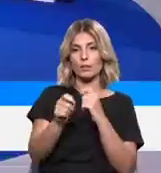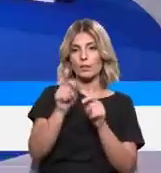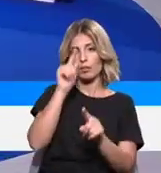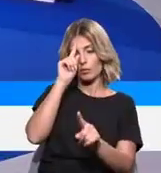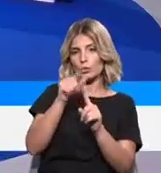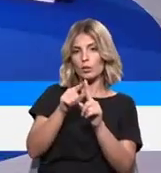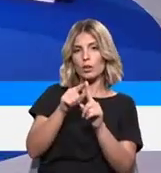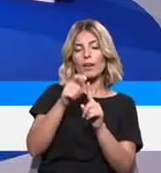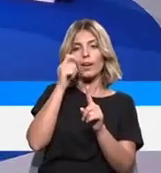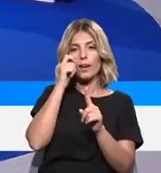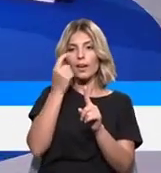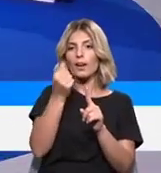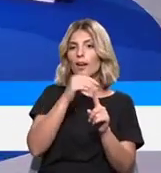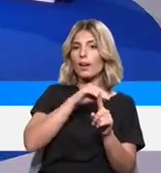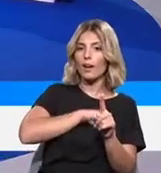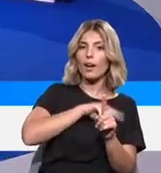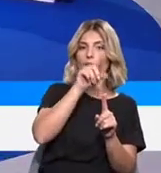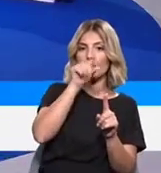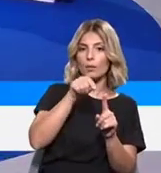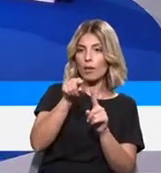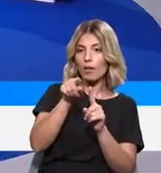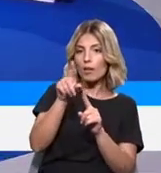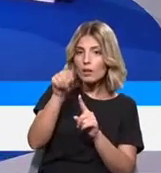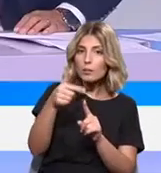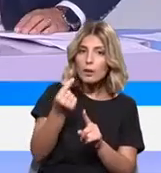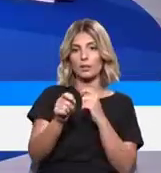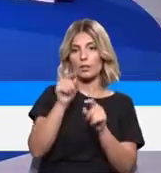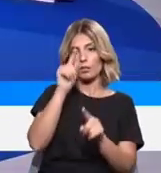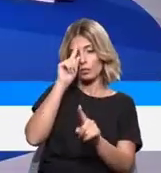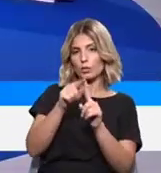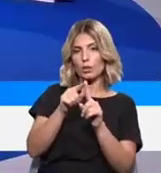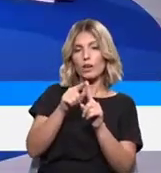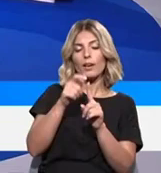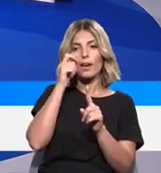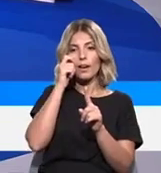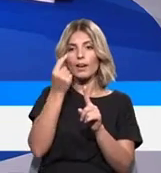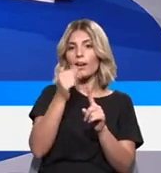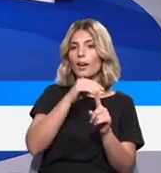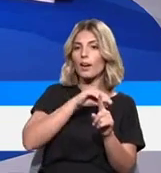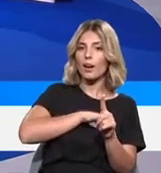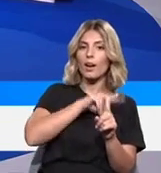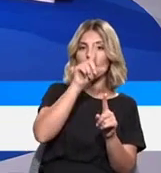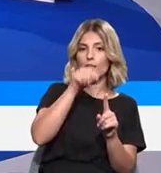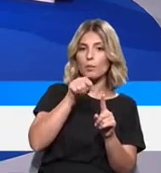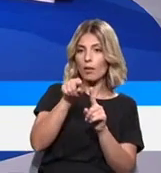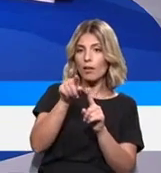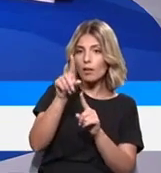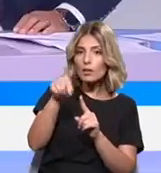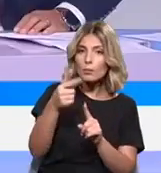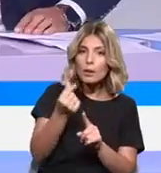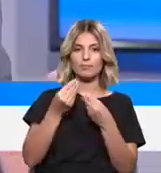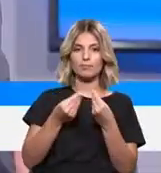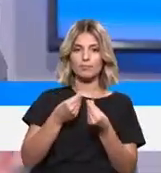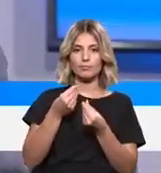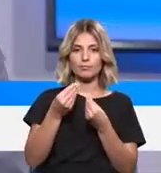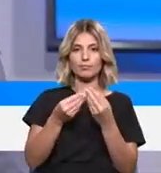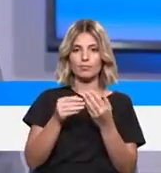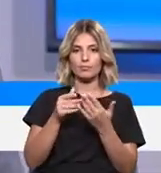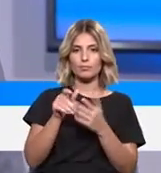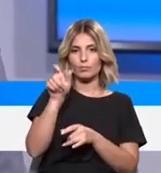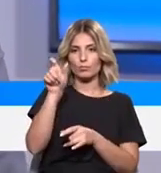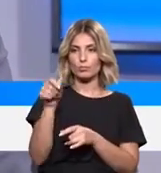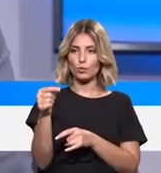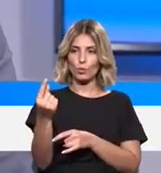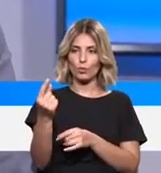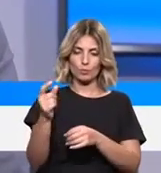dinheiro para ganhar dinheiro também você também tá para ganhar dinheiro ou não tá para ganhar dinheiro também você também tá para ganhar dinheiro ou não tá pelo menos de um